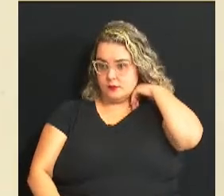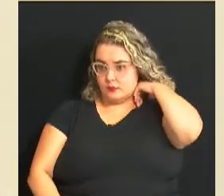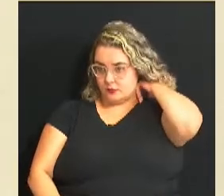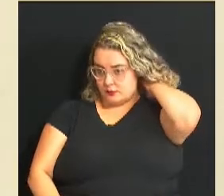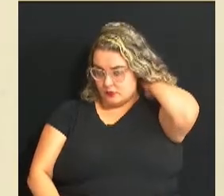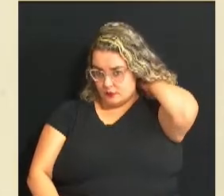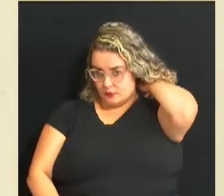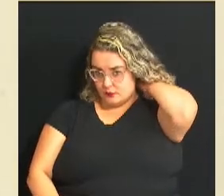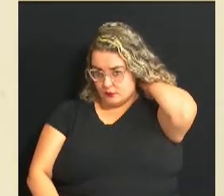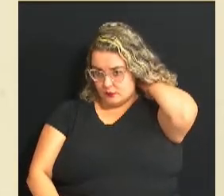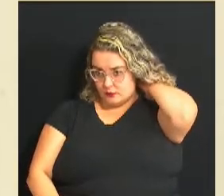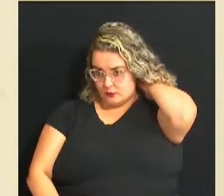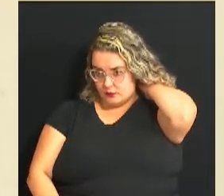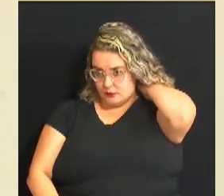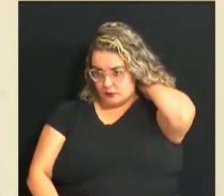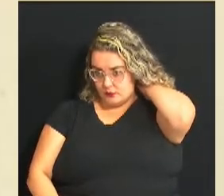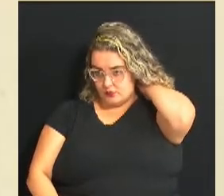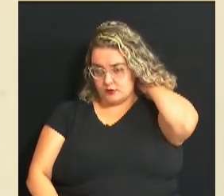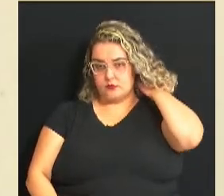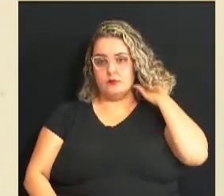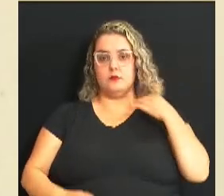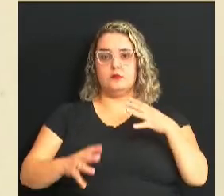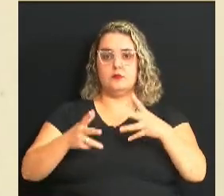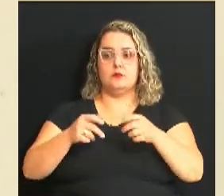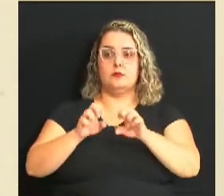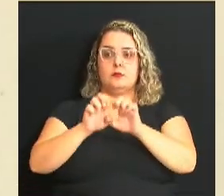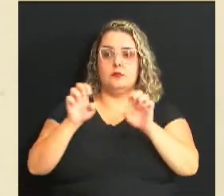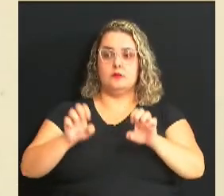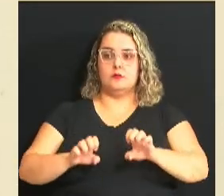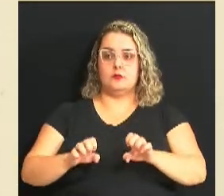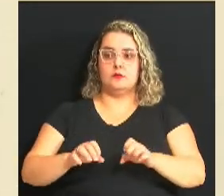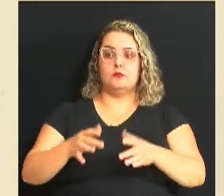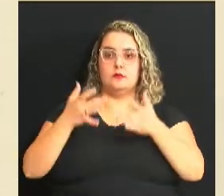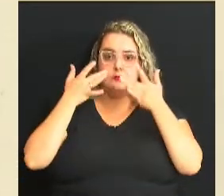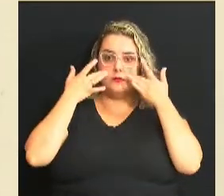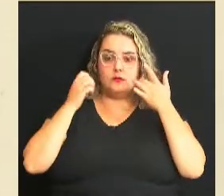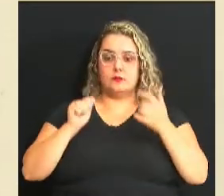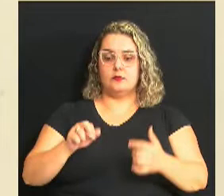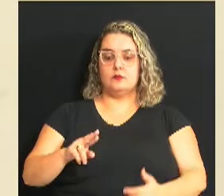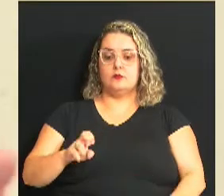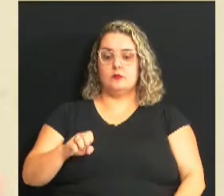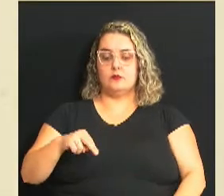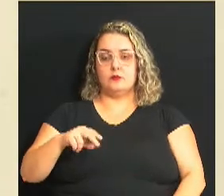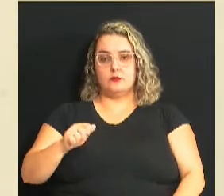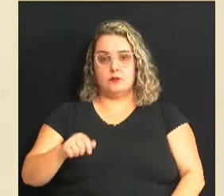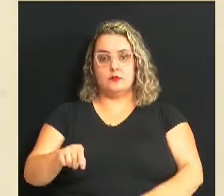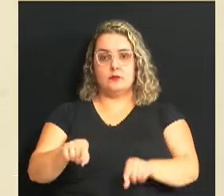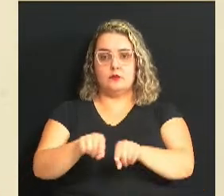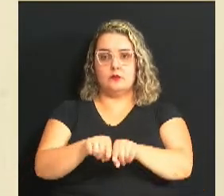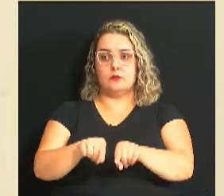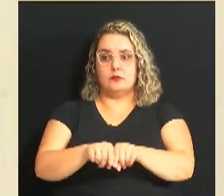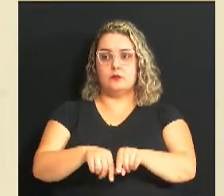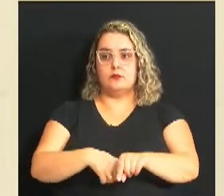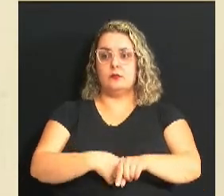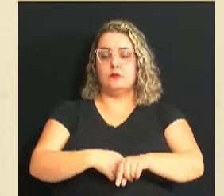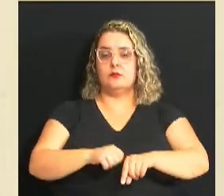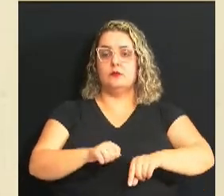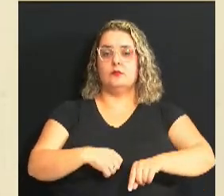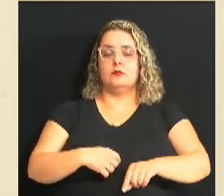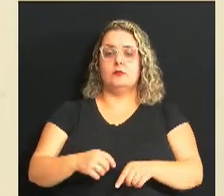toda a estrutura ali do teatro de arena, né, e também falar um